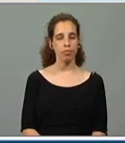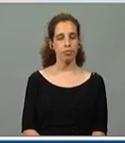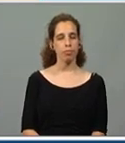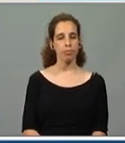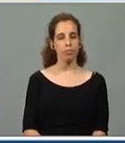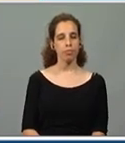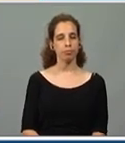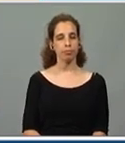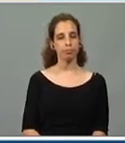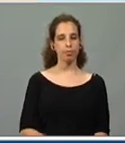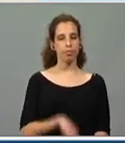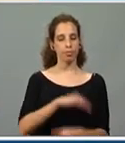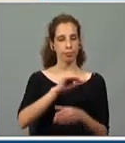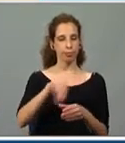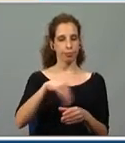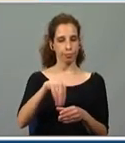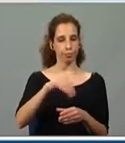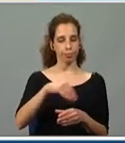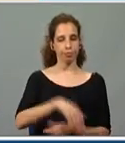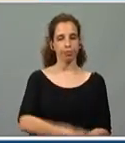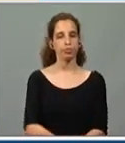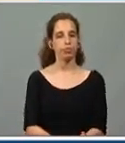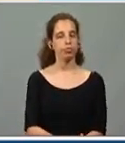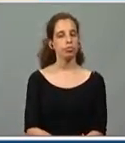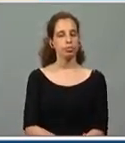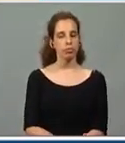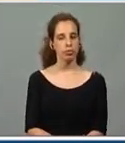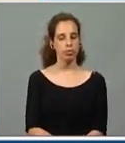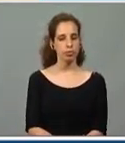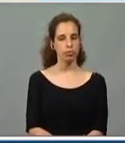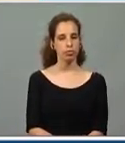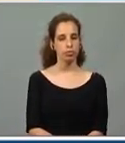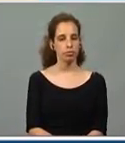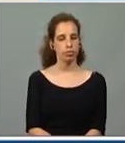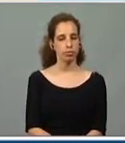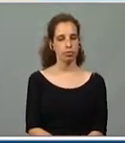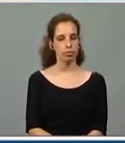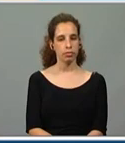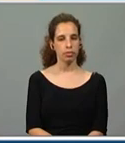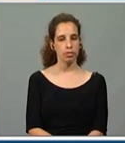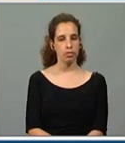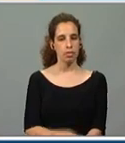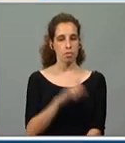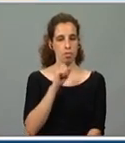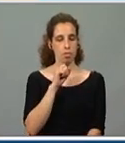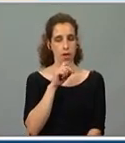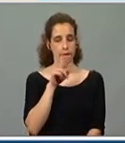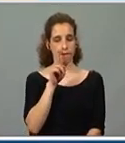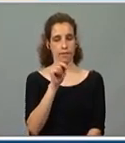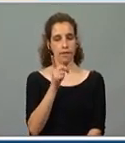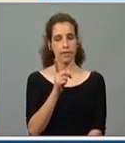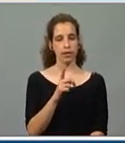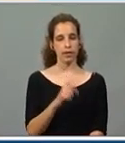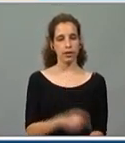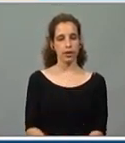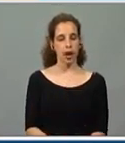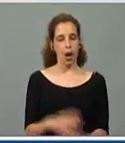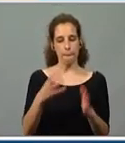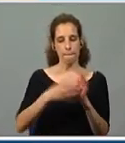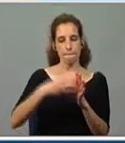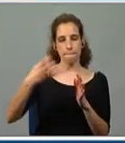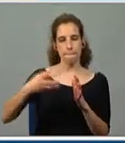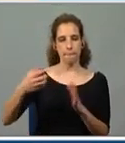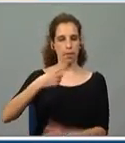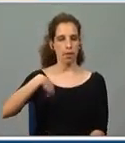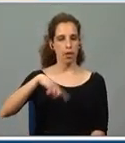cozinha. Vamos misturar as duas e, portanto, como podem ver, agora é bem complicado